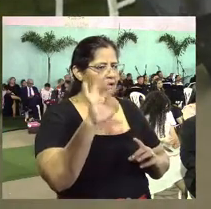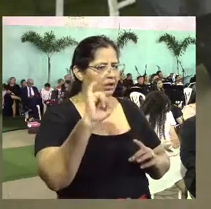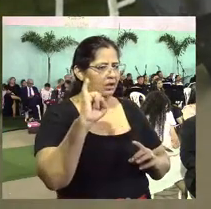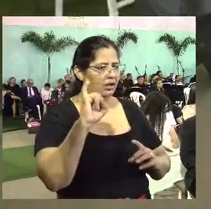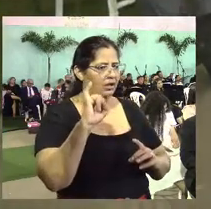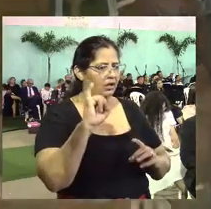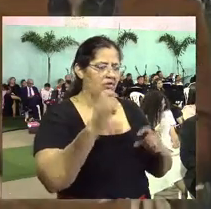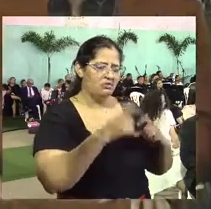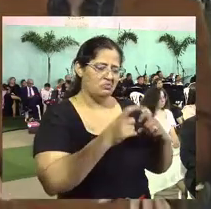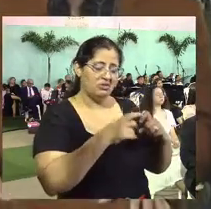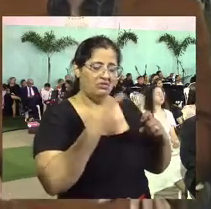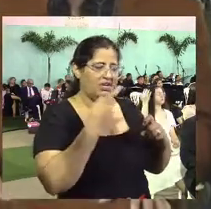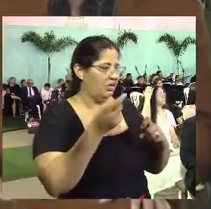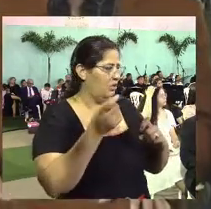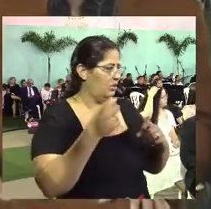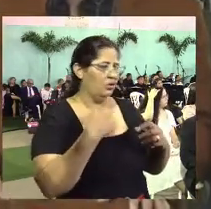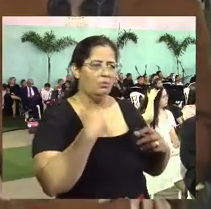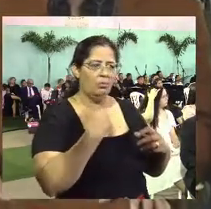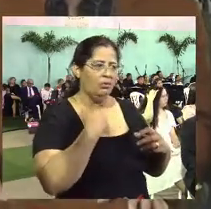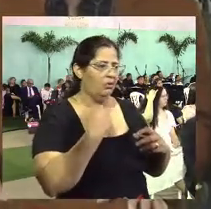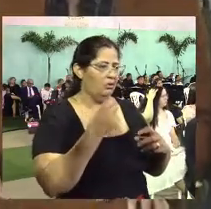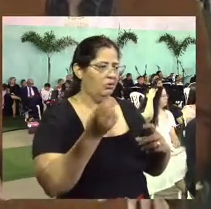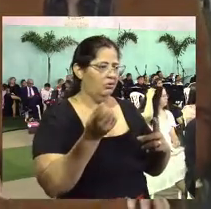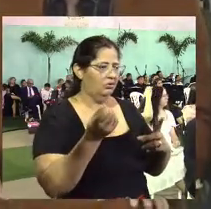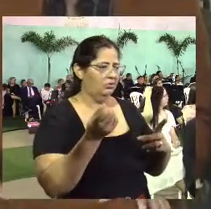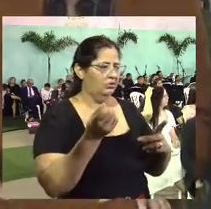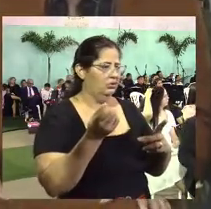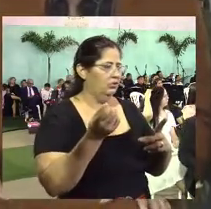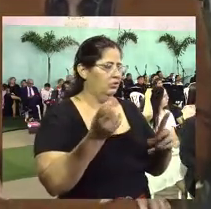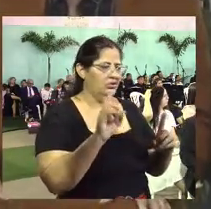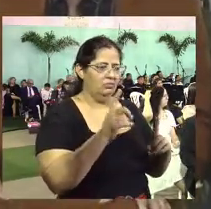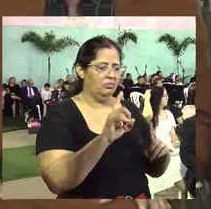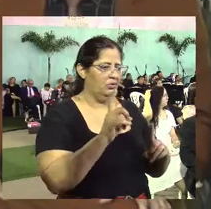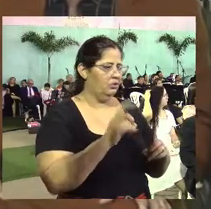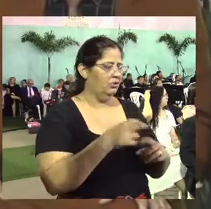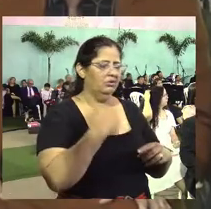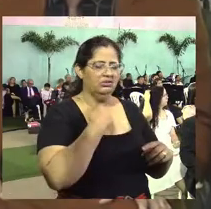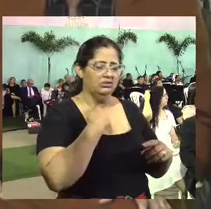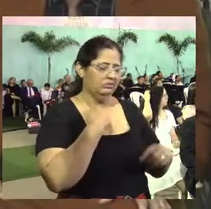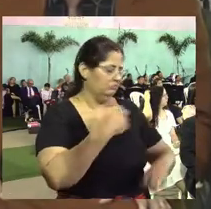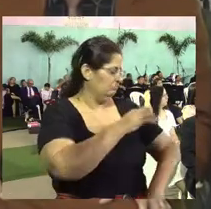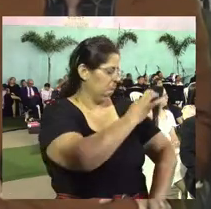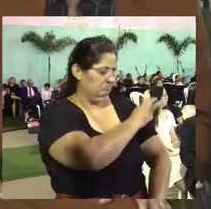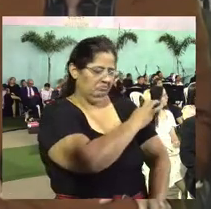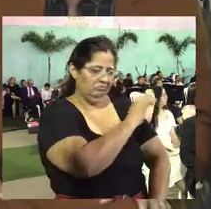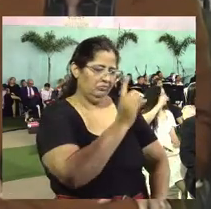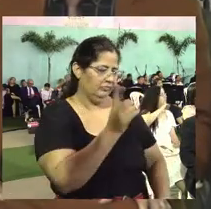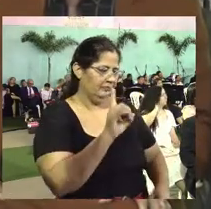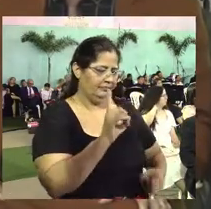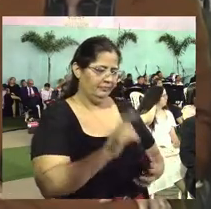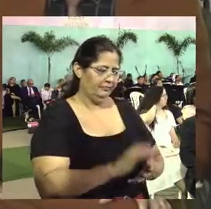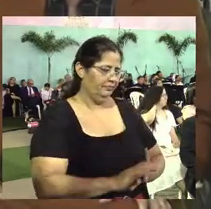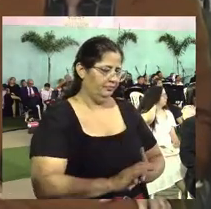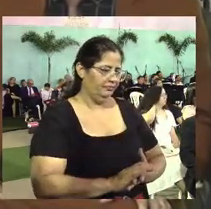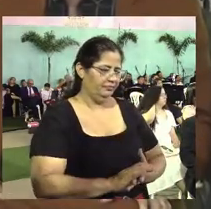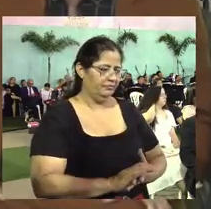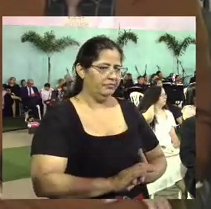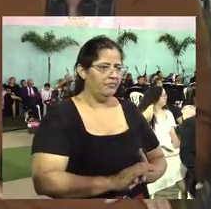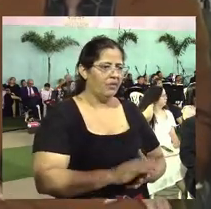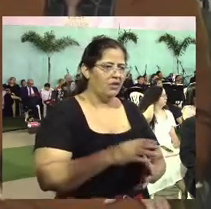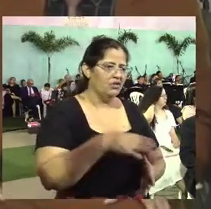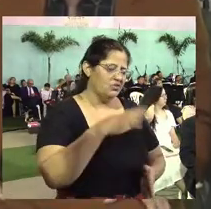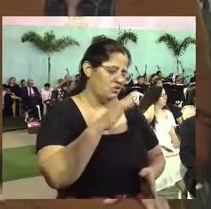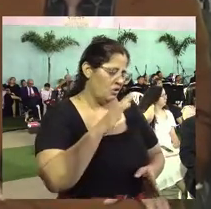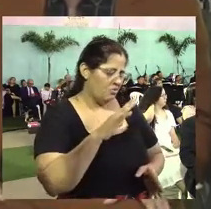entrar a vacina só tá chegando para médicos enfermeiros e técnicos eu não tinha vacina só para os melhor idade 90